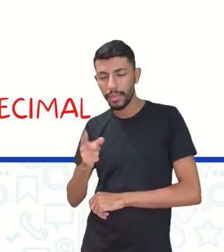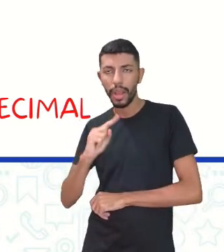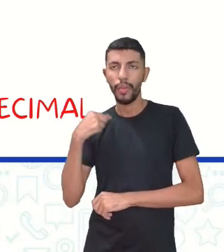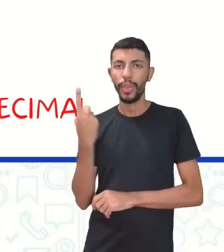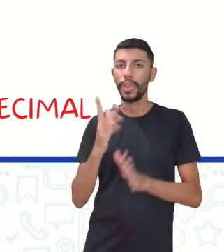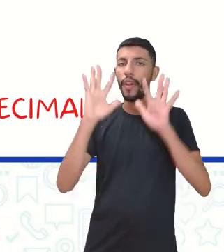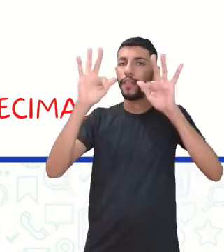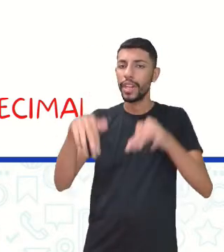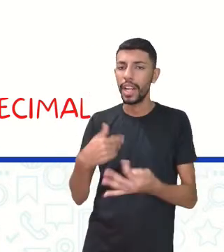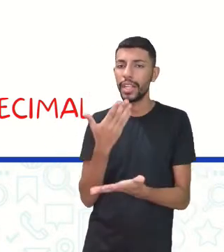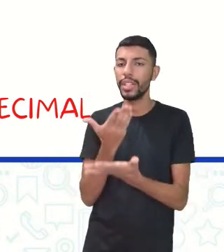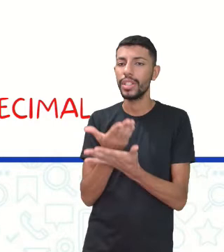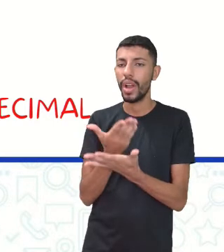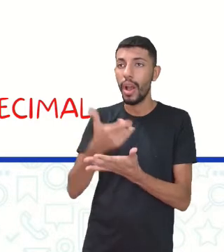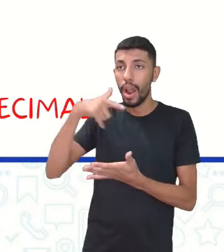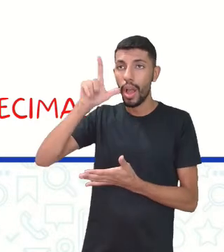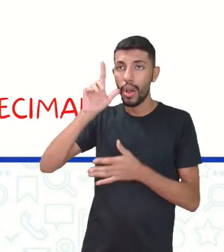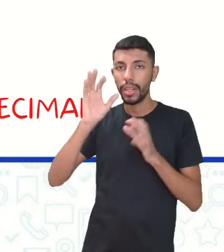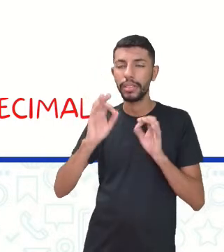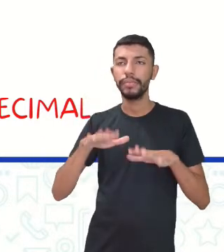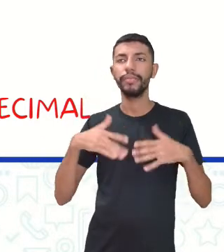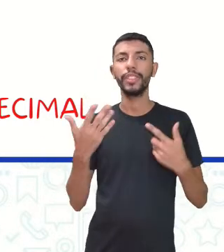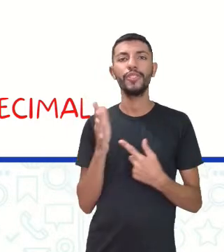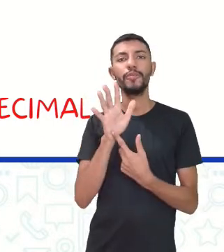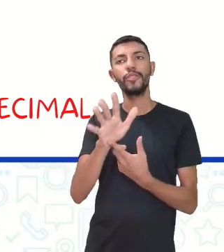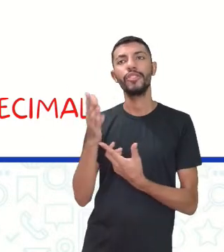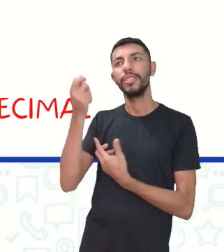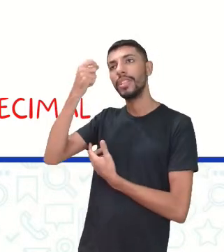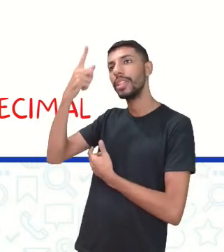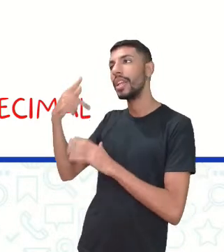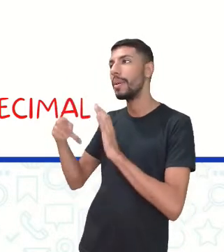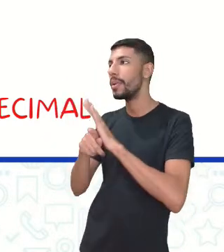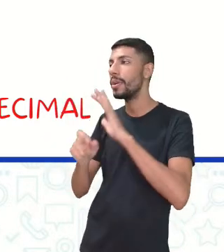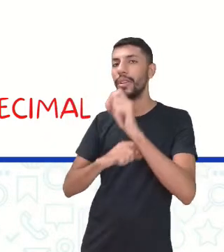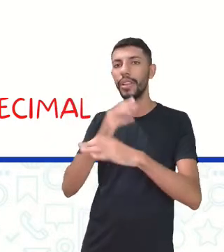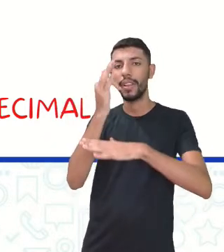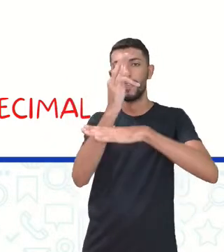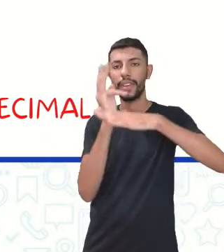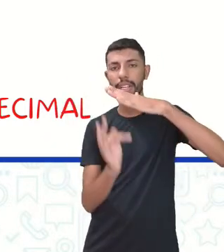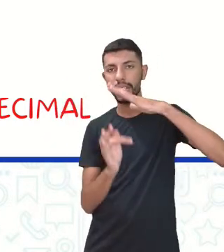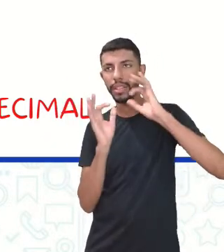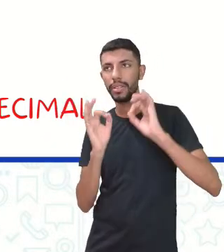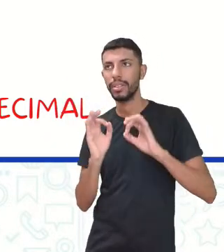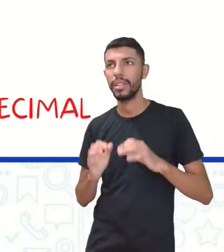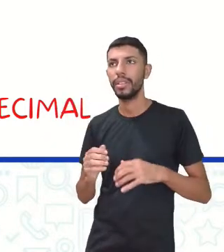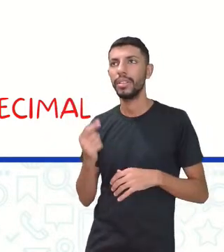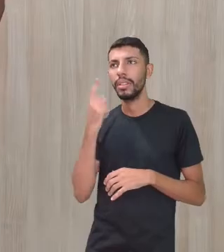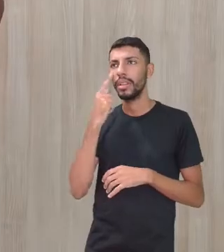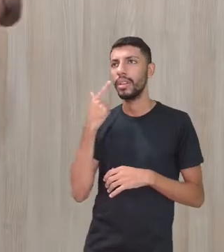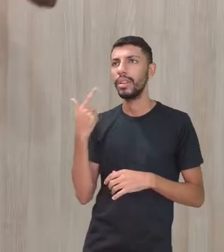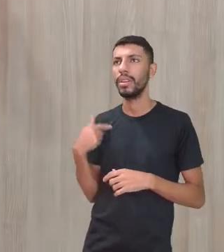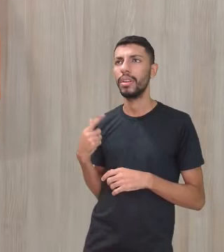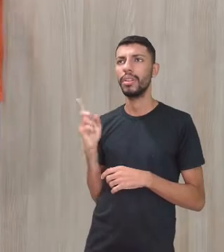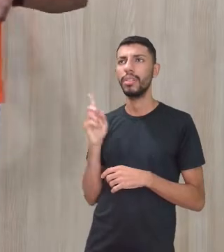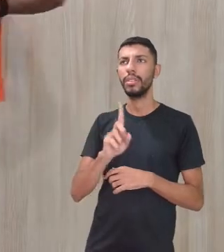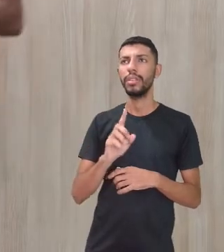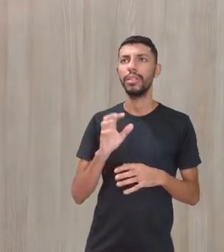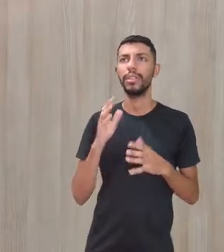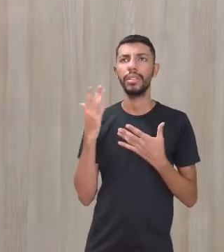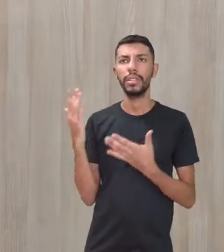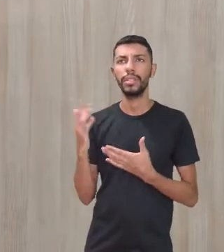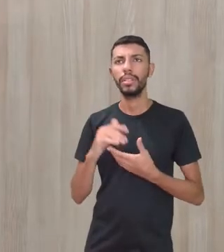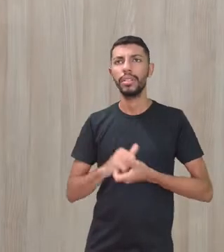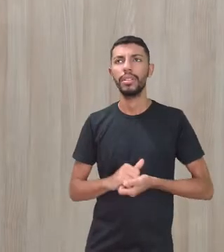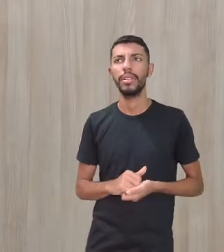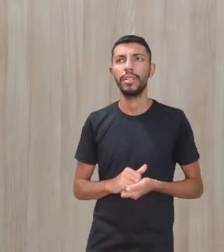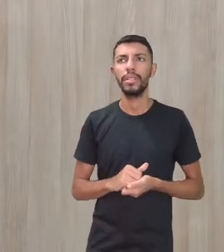aula de ontem, certo? Mostrando essa ideia da fração, tá? Bota aí, Billy, por favor. Aí.